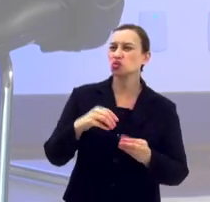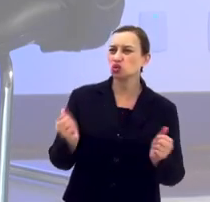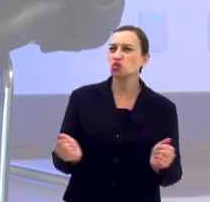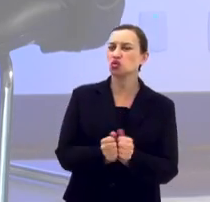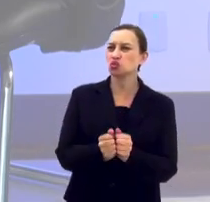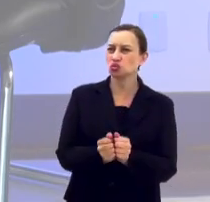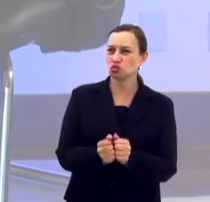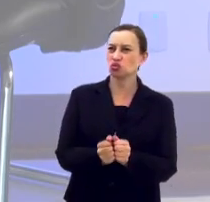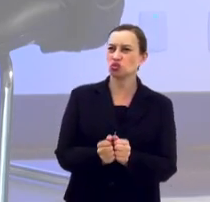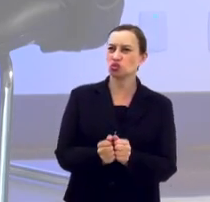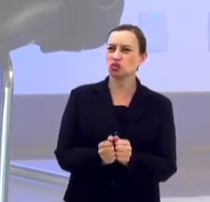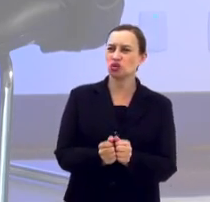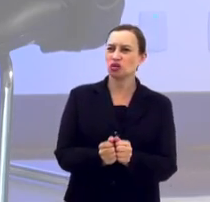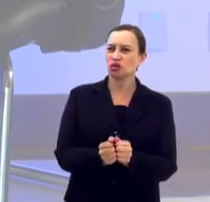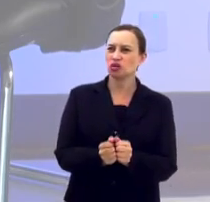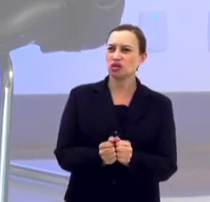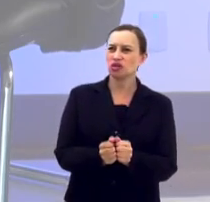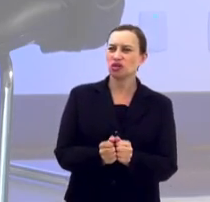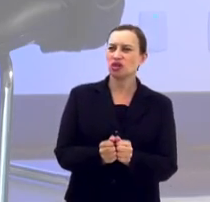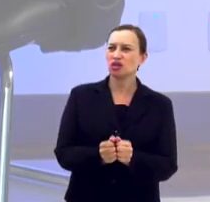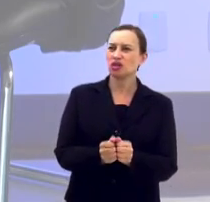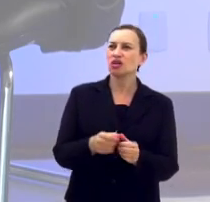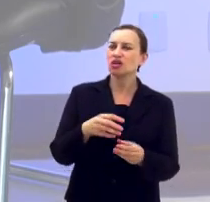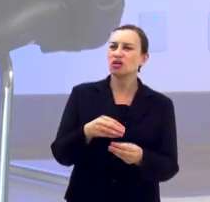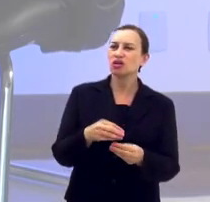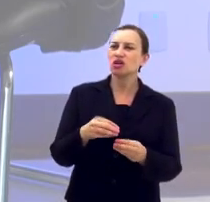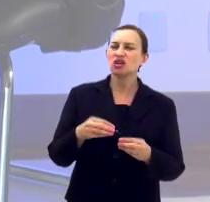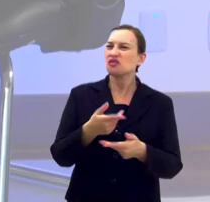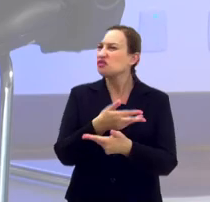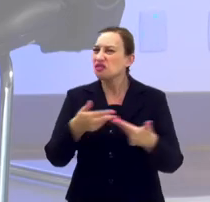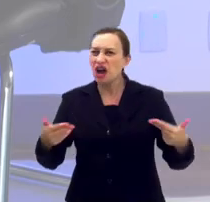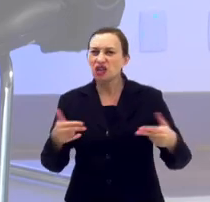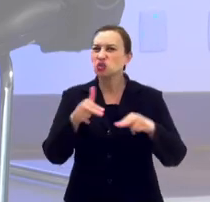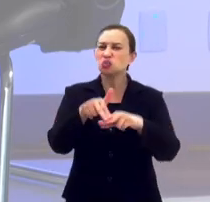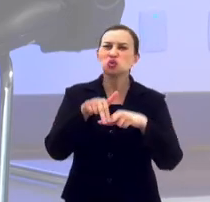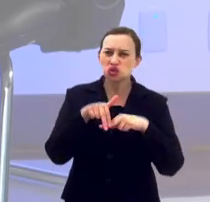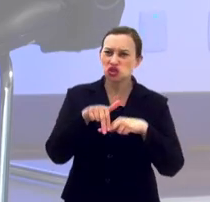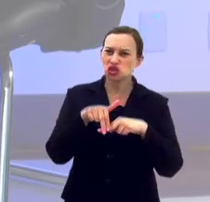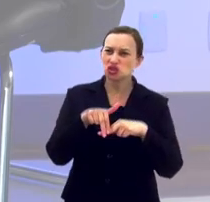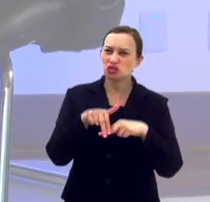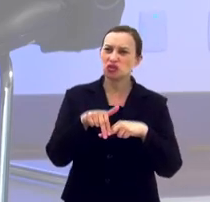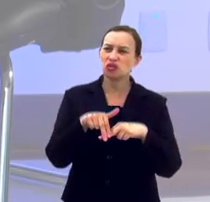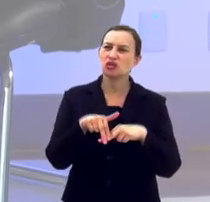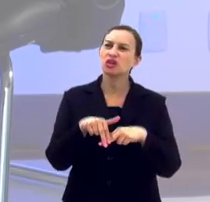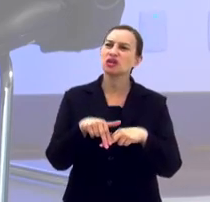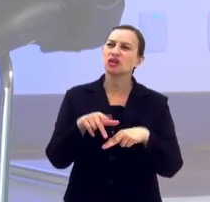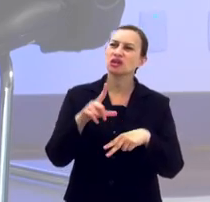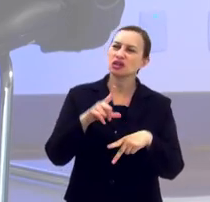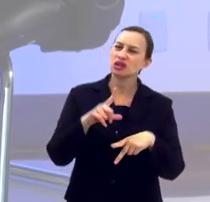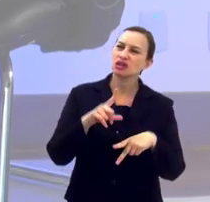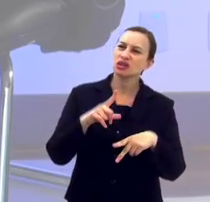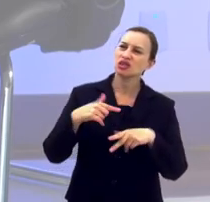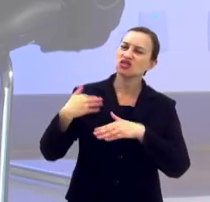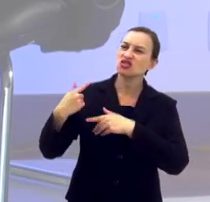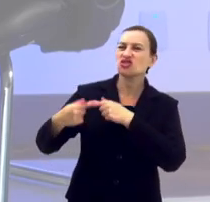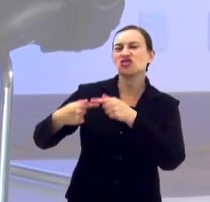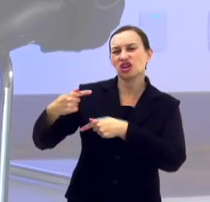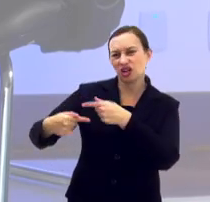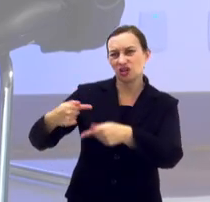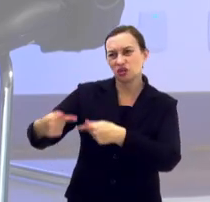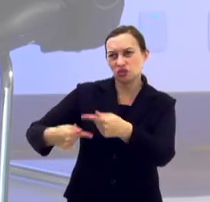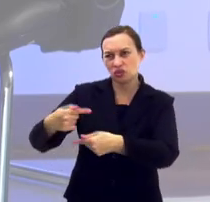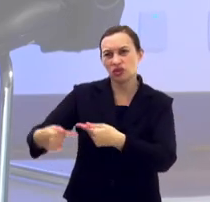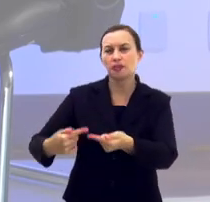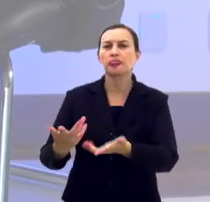bota tudo isso dentro de um caldeirão, remexe, é um mix de fatores Sim. que geraram ao longo de